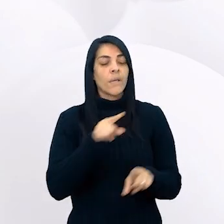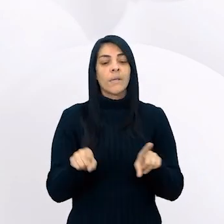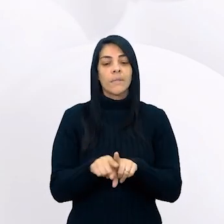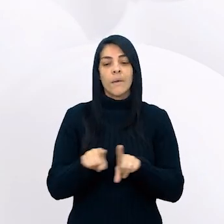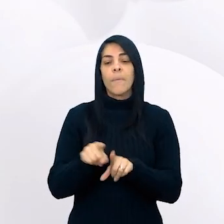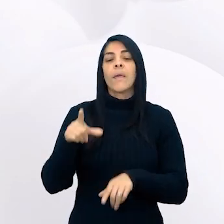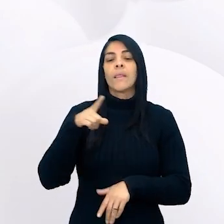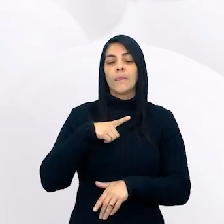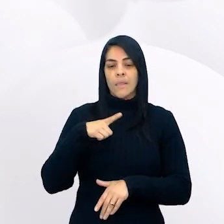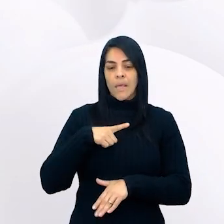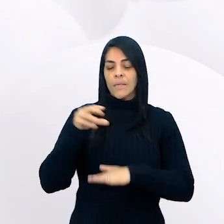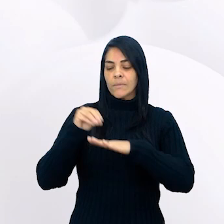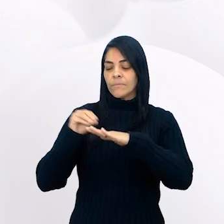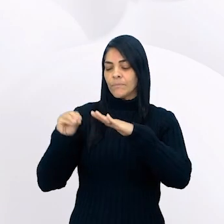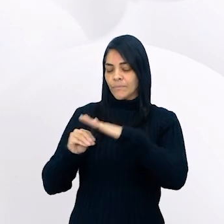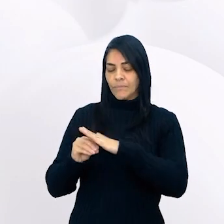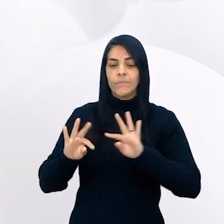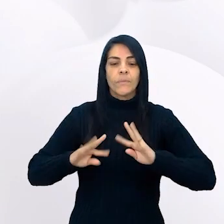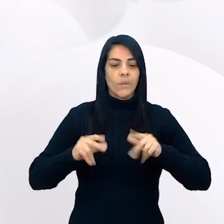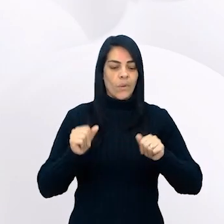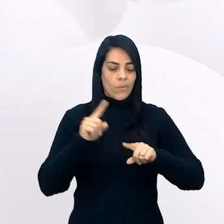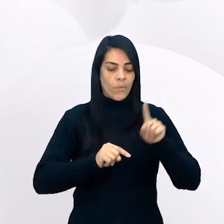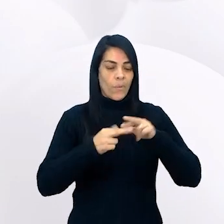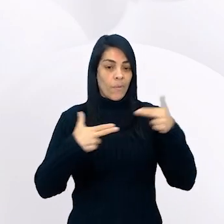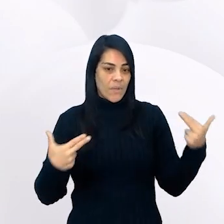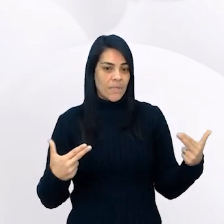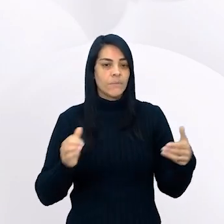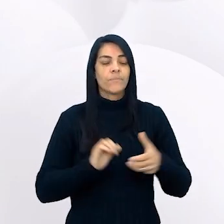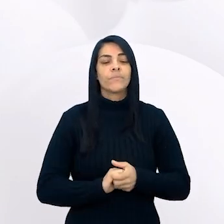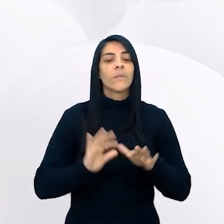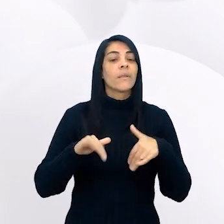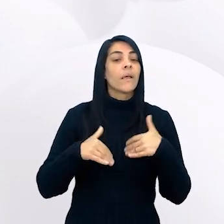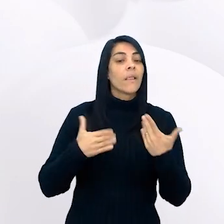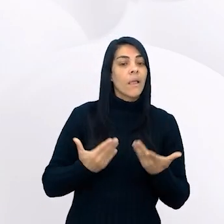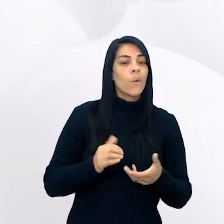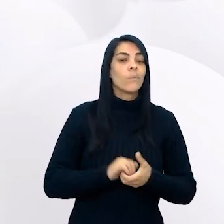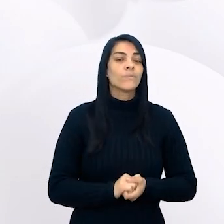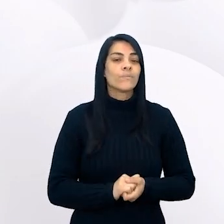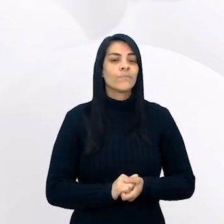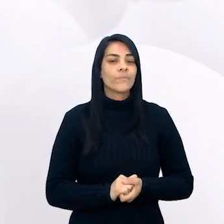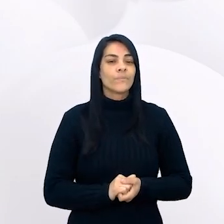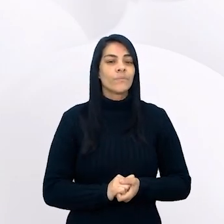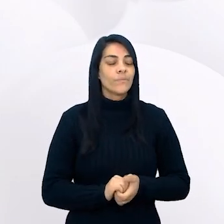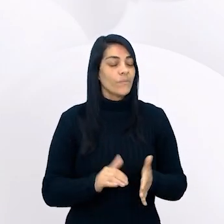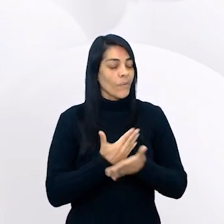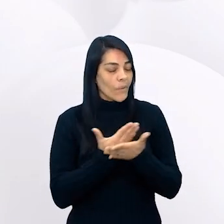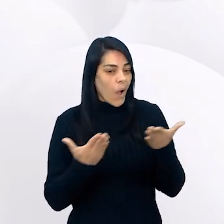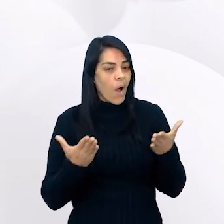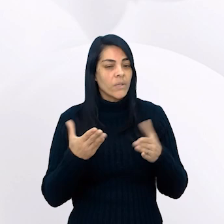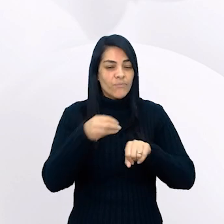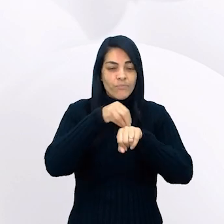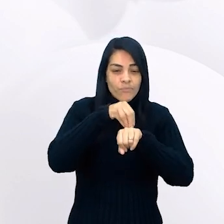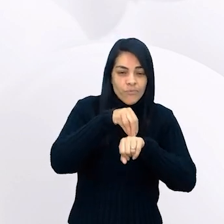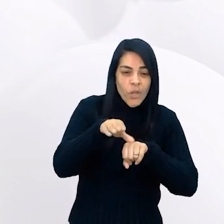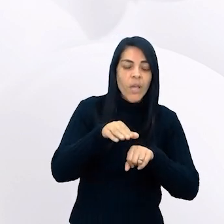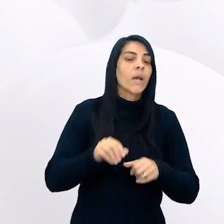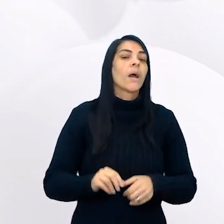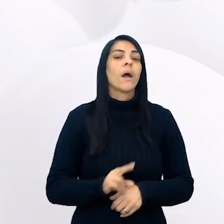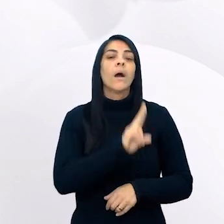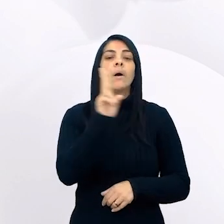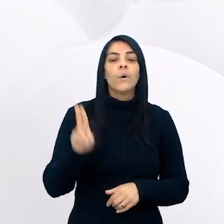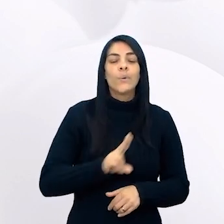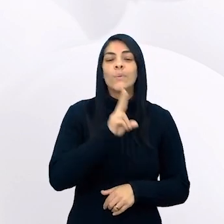aí no material. Muito bem. Então, nós sugerimos aí,